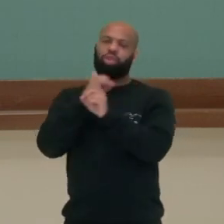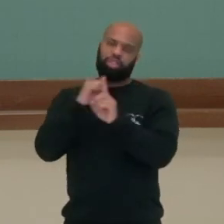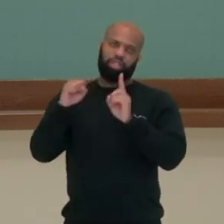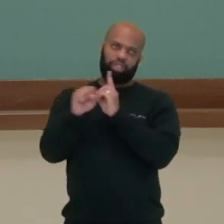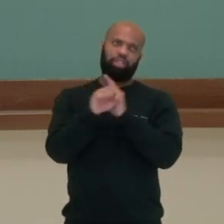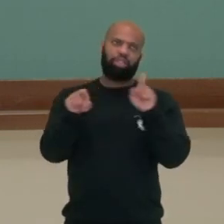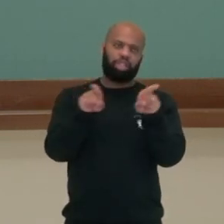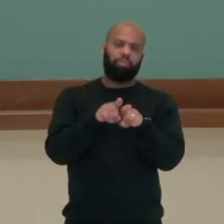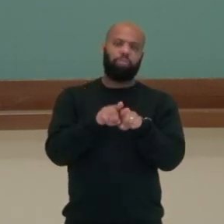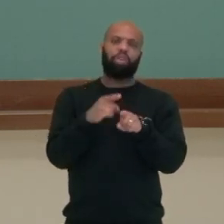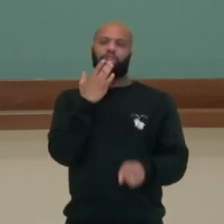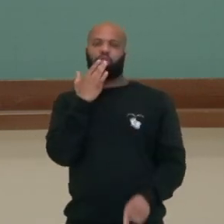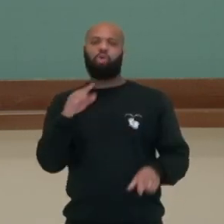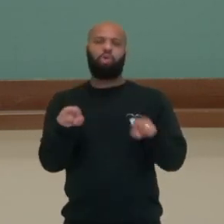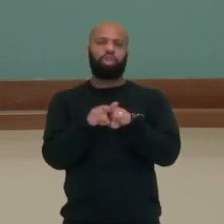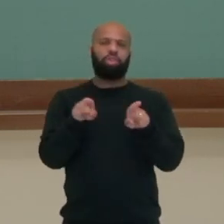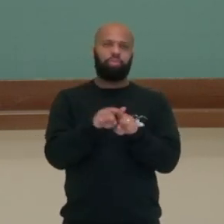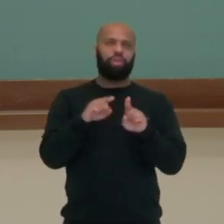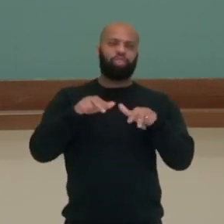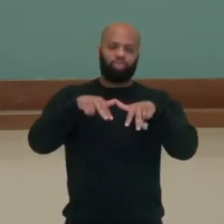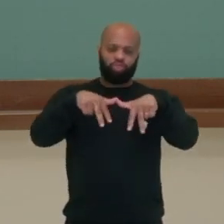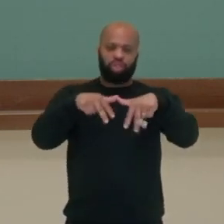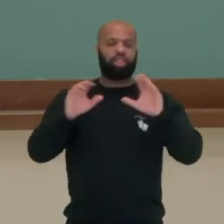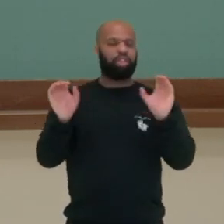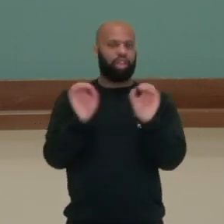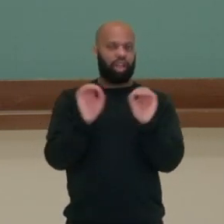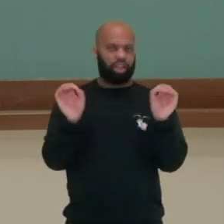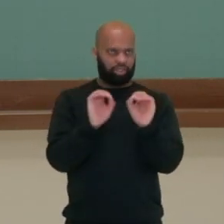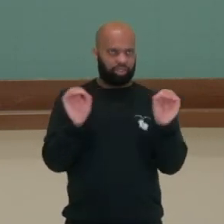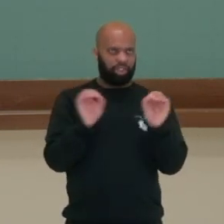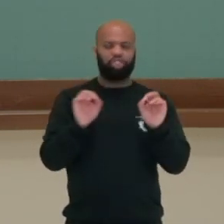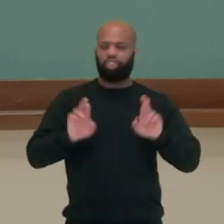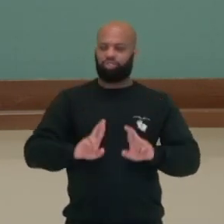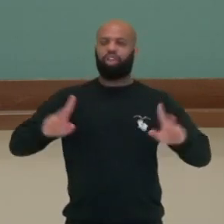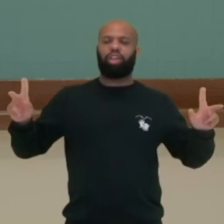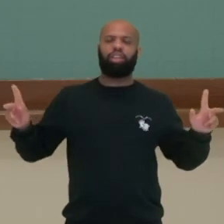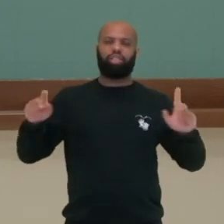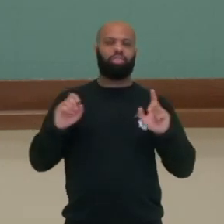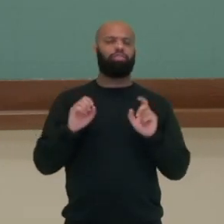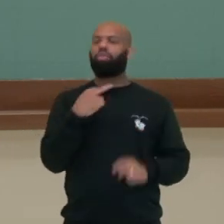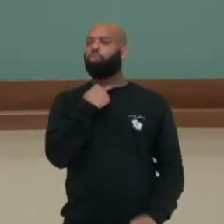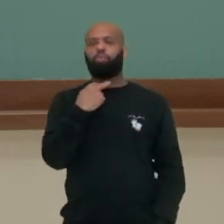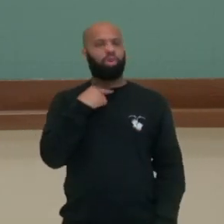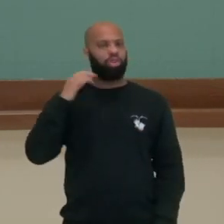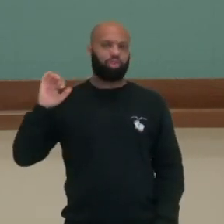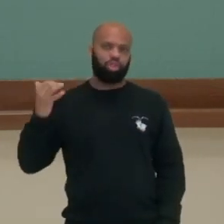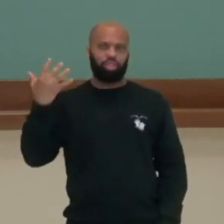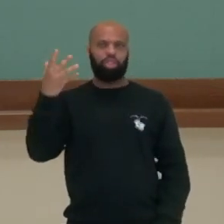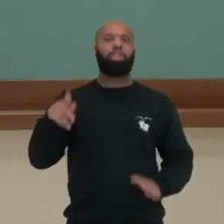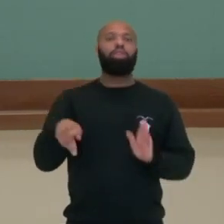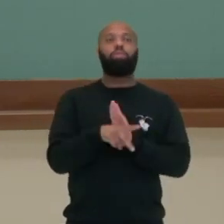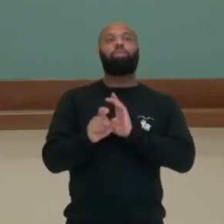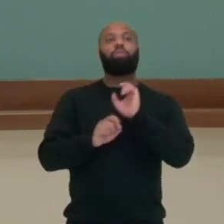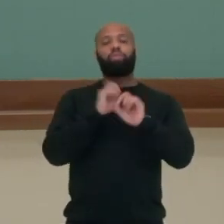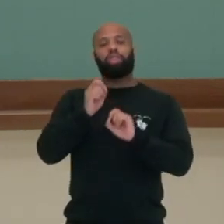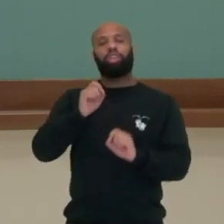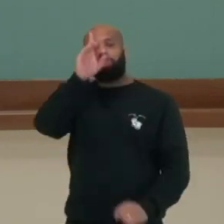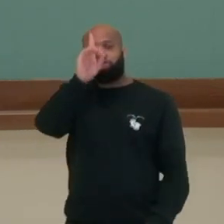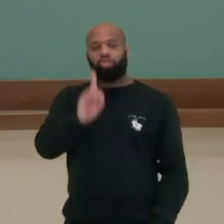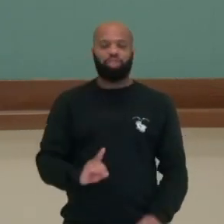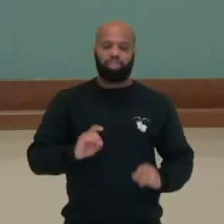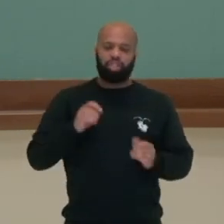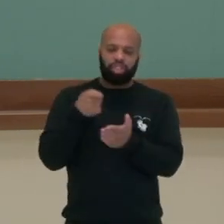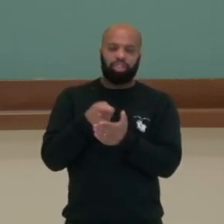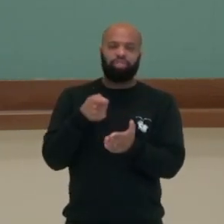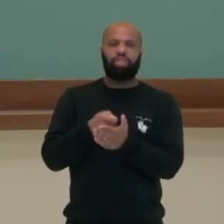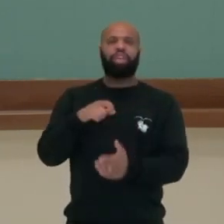de cor, de gênero, nenhuma diferença pode existir no alcance aos direitos e deveres